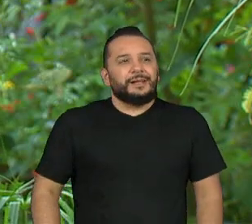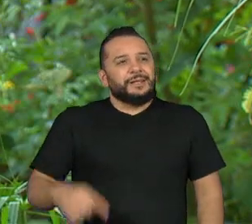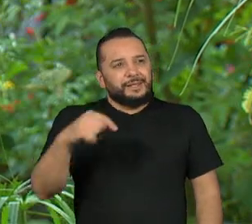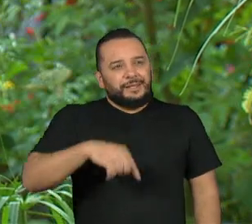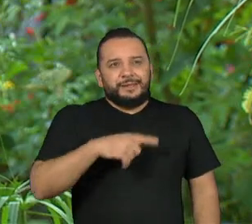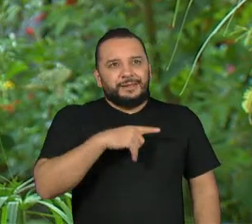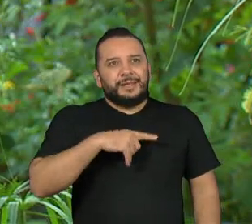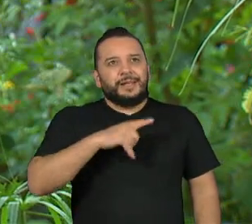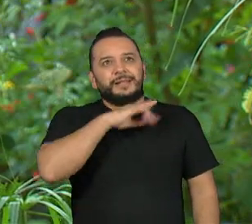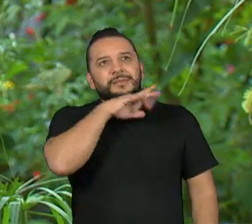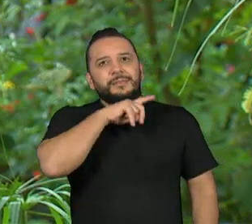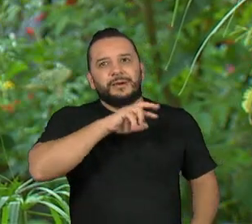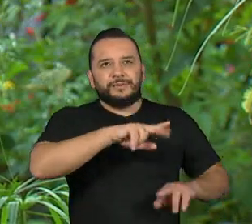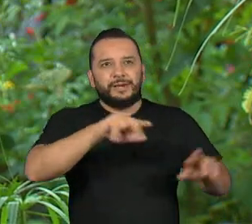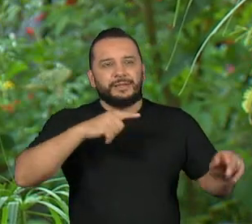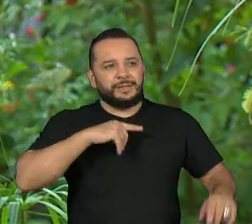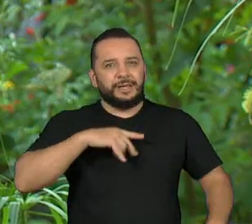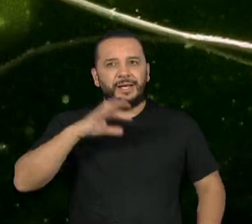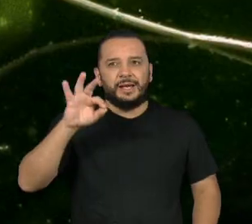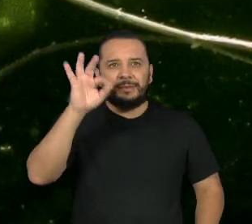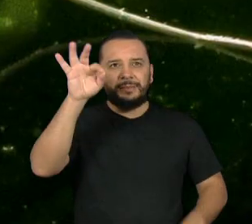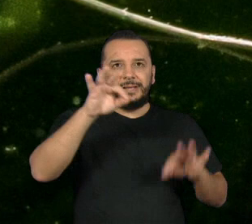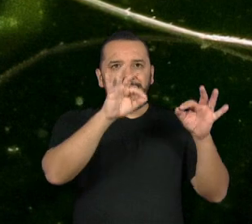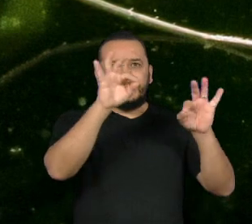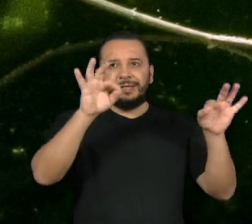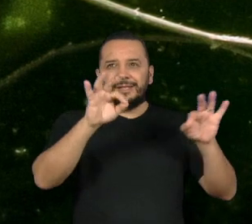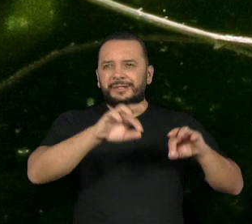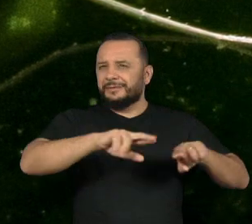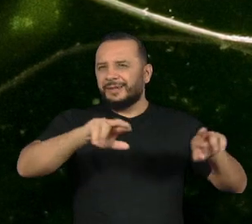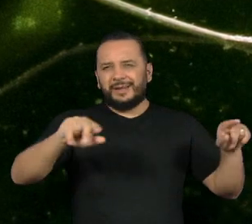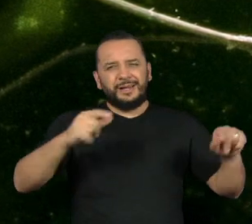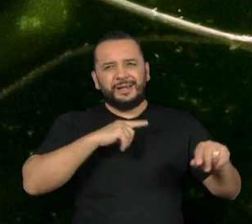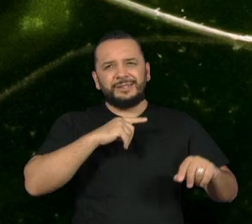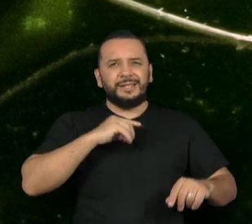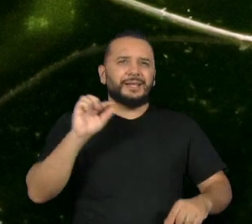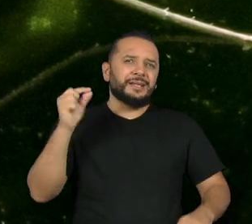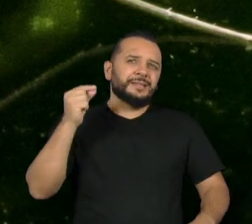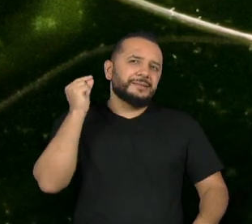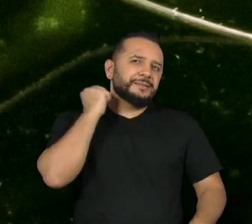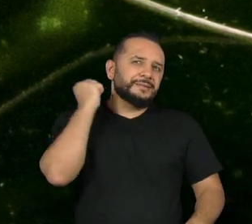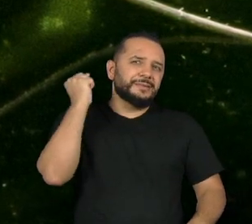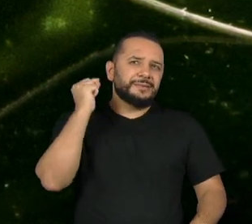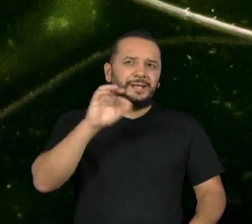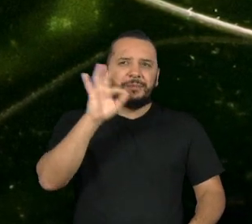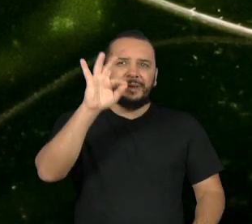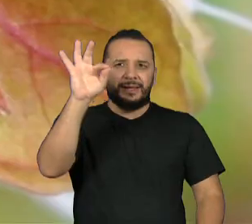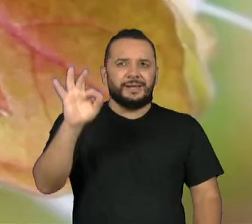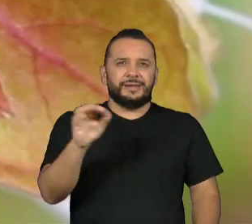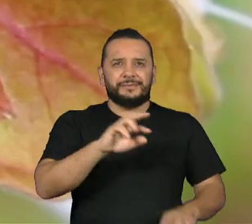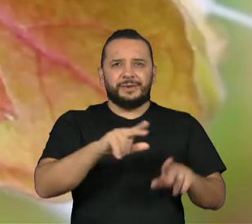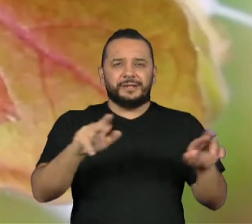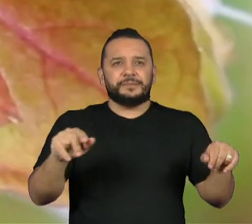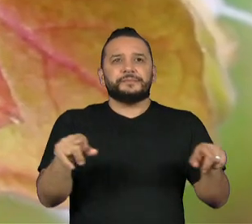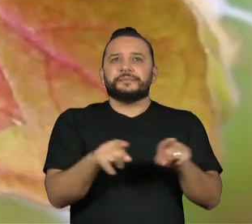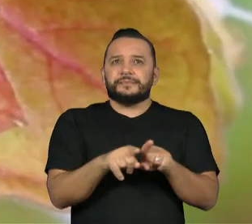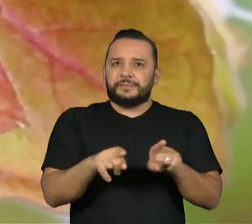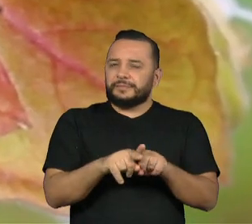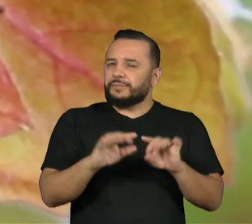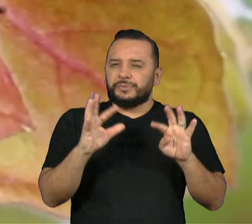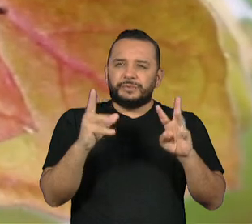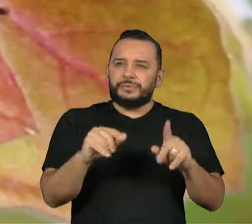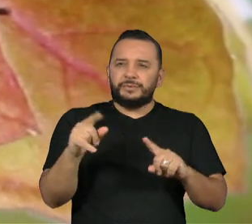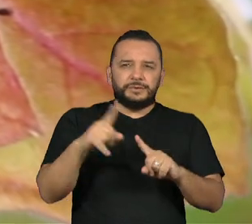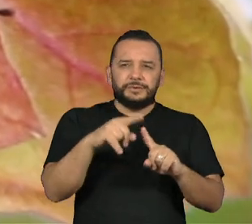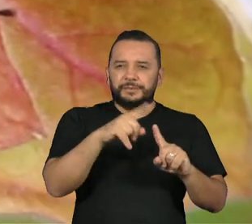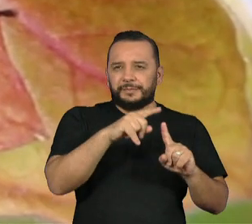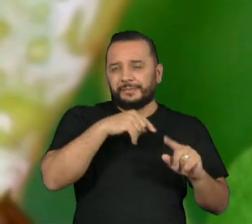vem. Muita abelha nativa, muitas espécies de abelha nativa. Vem todo tipo